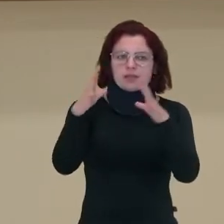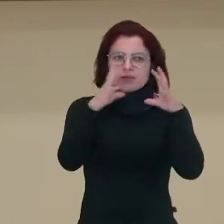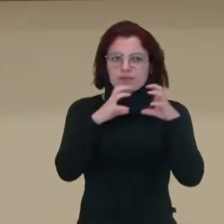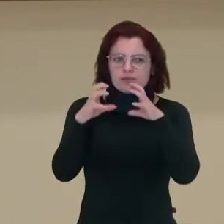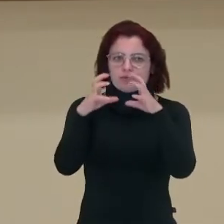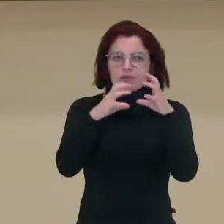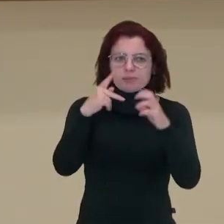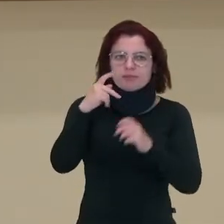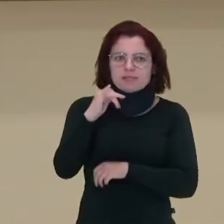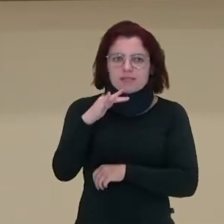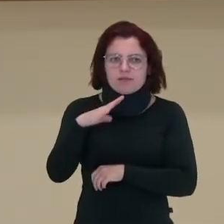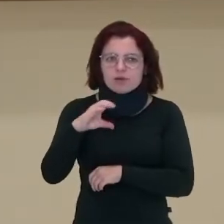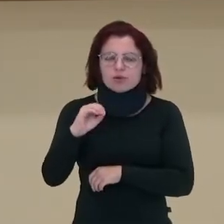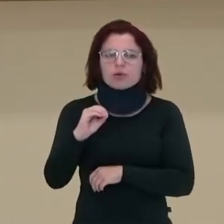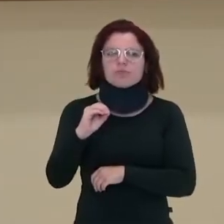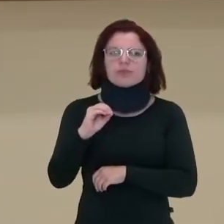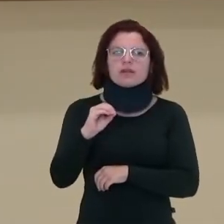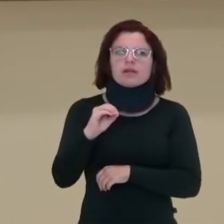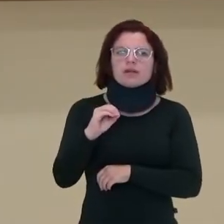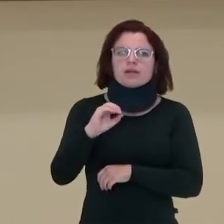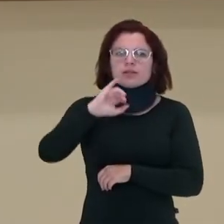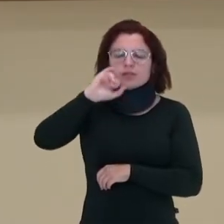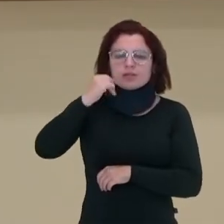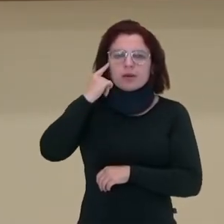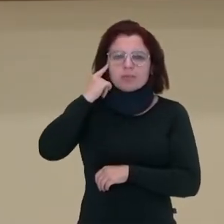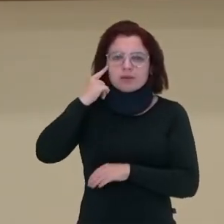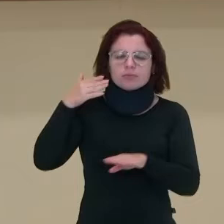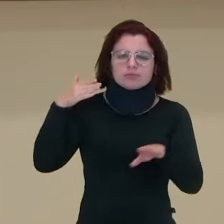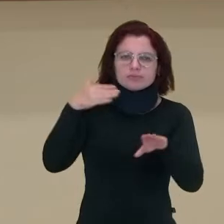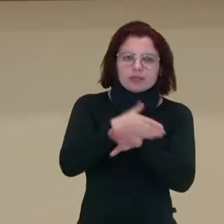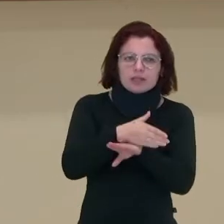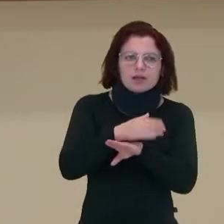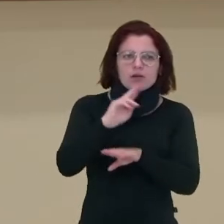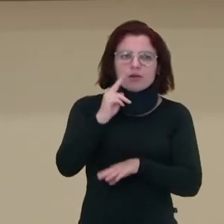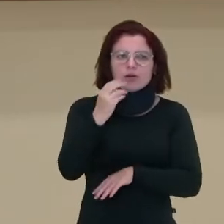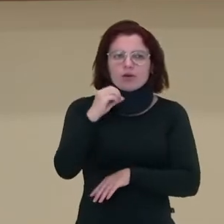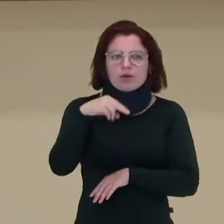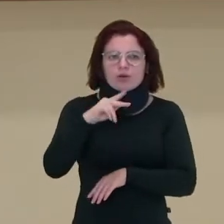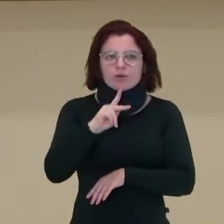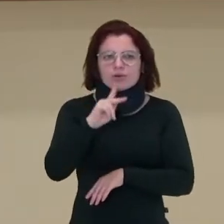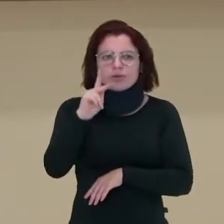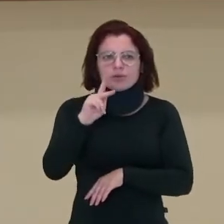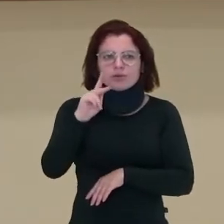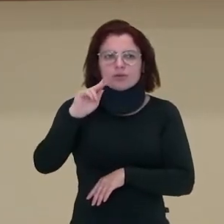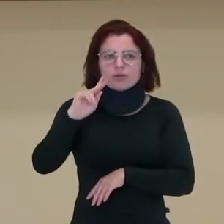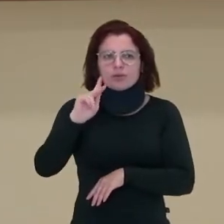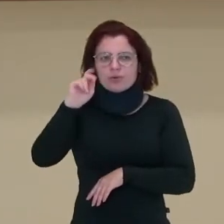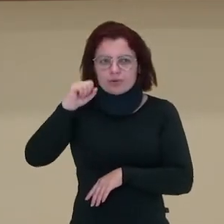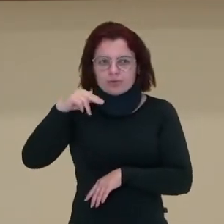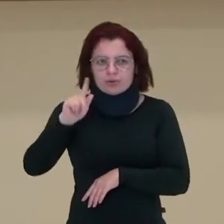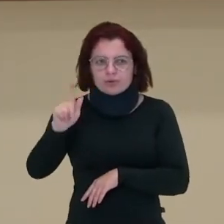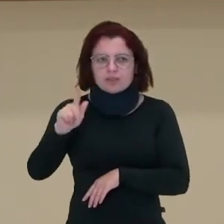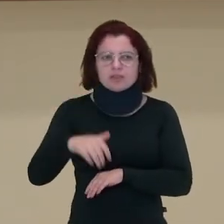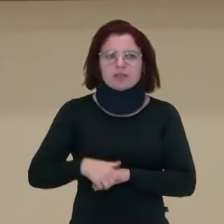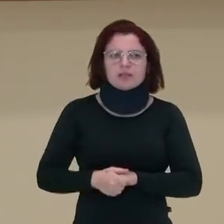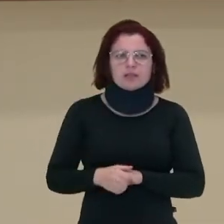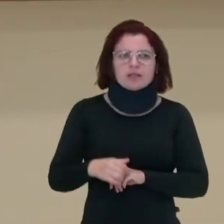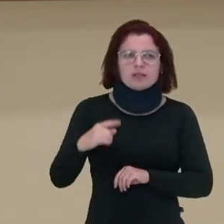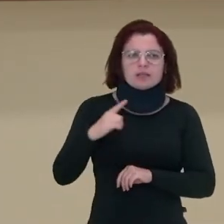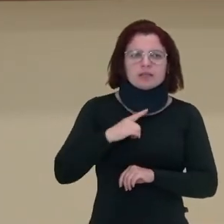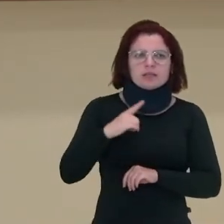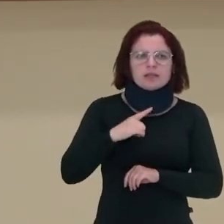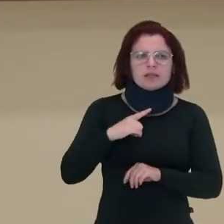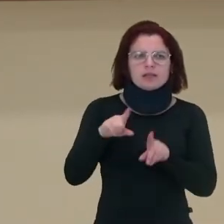1941, quando os japoneses eles vão invadir Hong Kong na China, Singapura na Malásia, as Índias Orientais